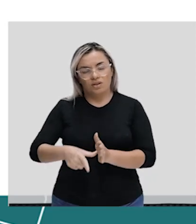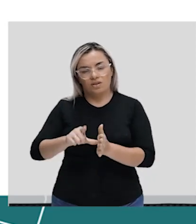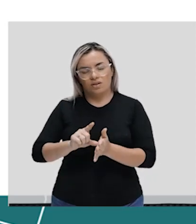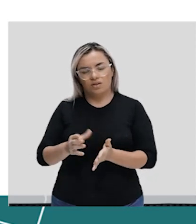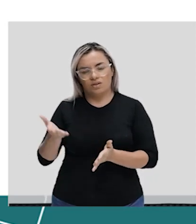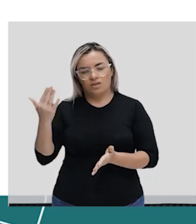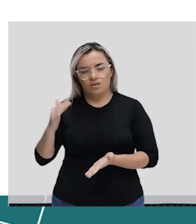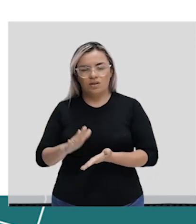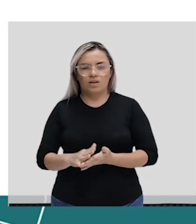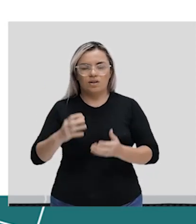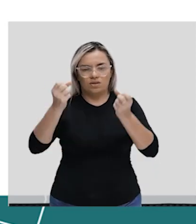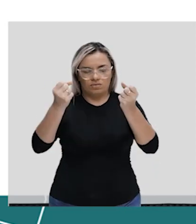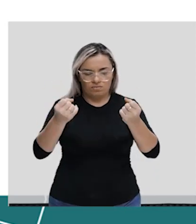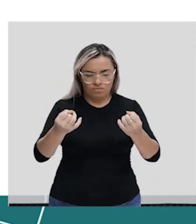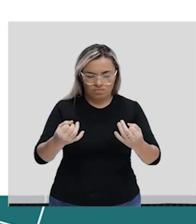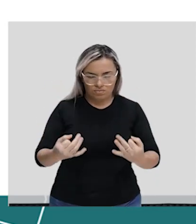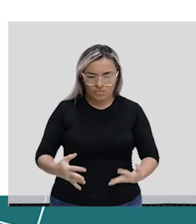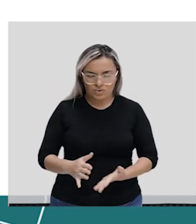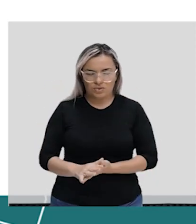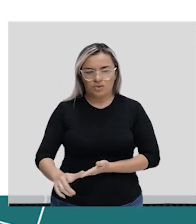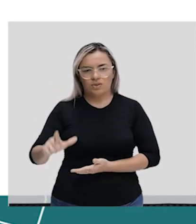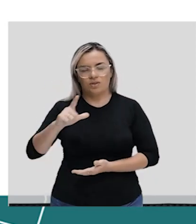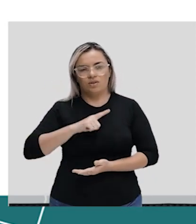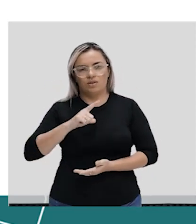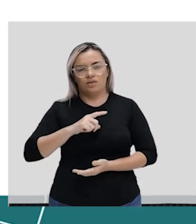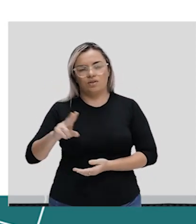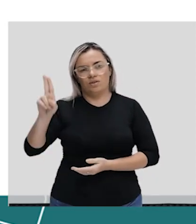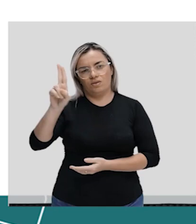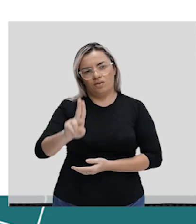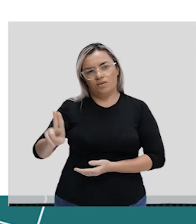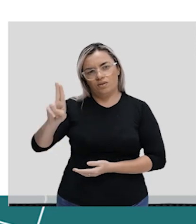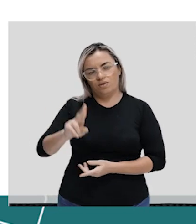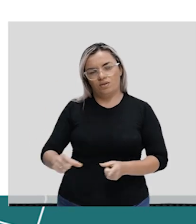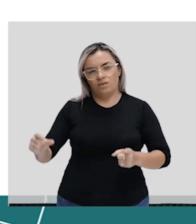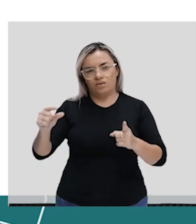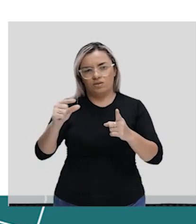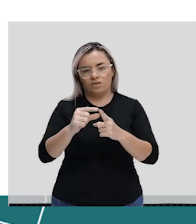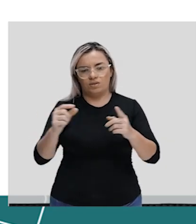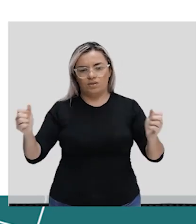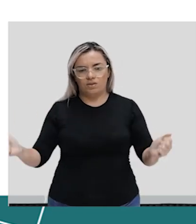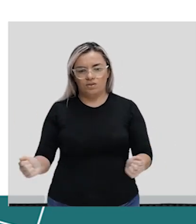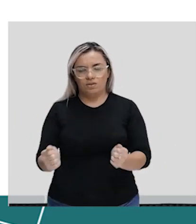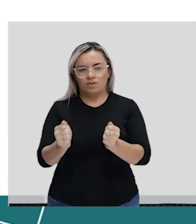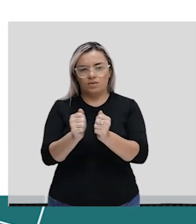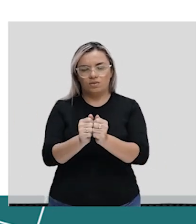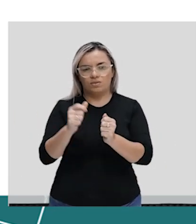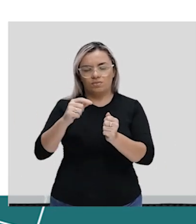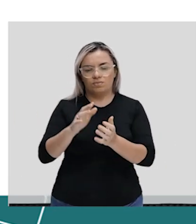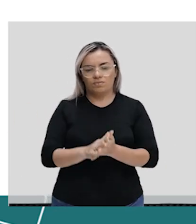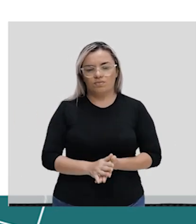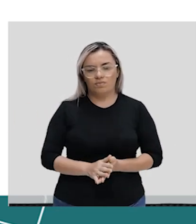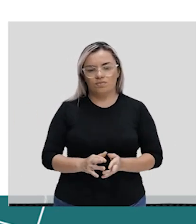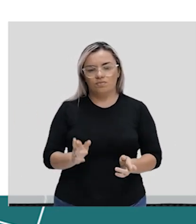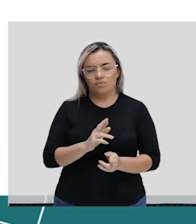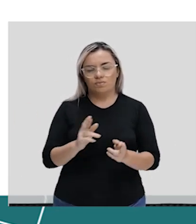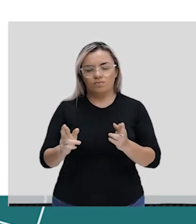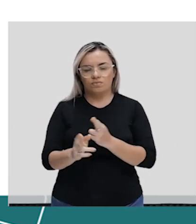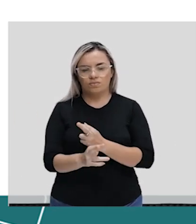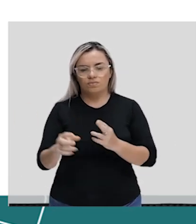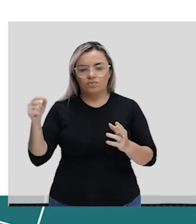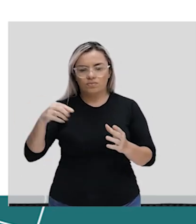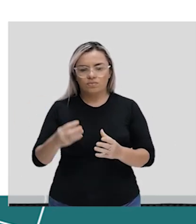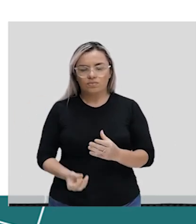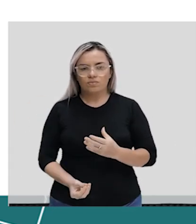a explicação, eu tivesse usando essas palavrinhas juntas, eu tivesse falando de relação de inclusão,